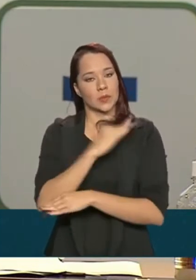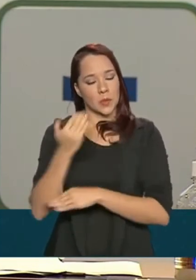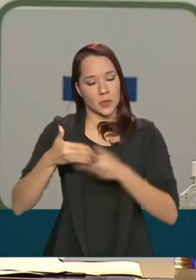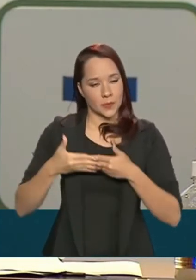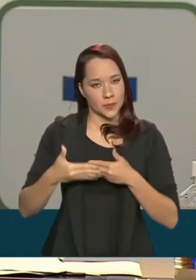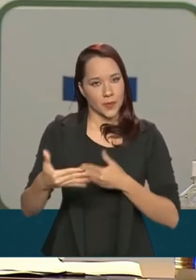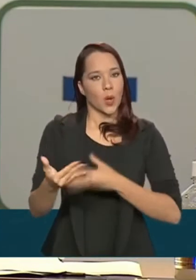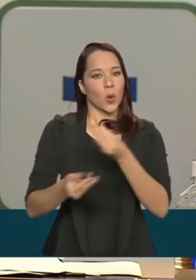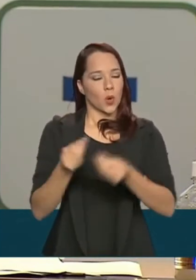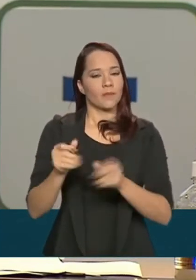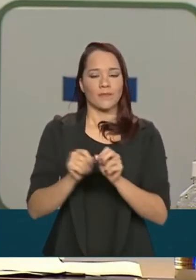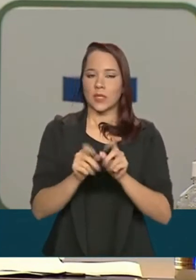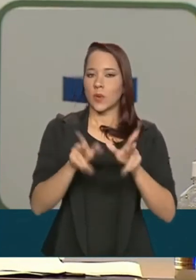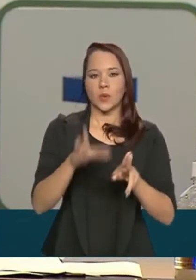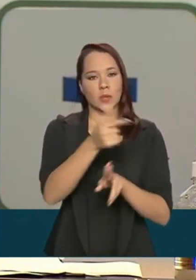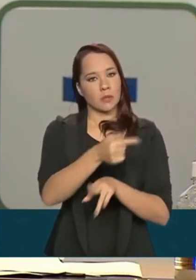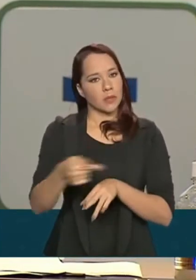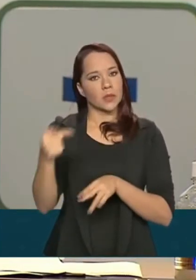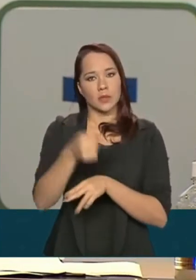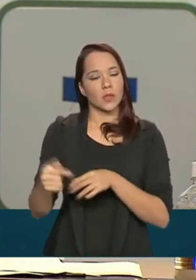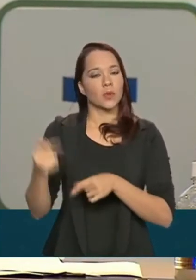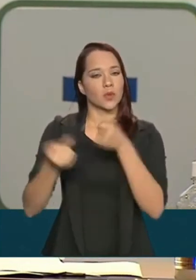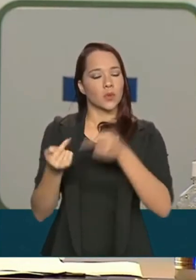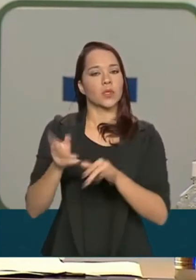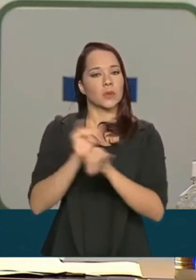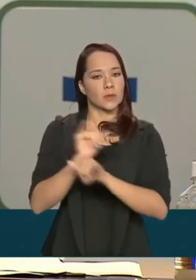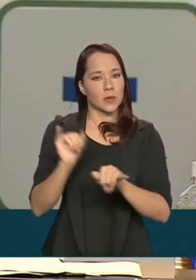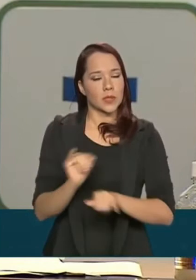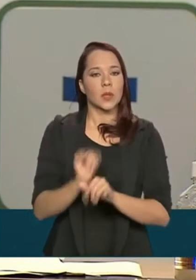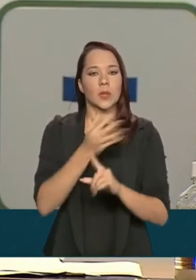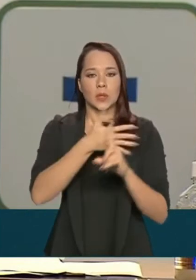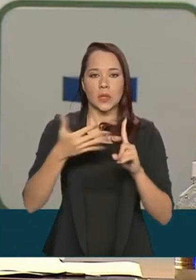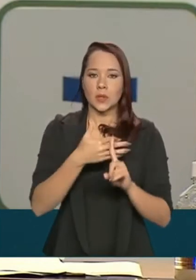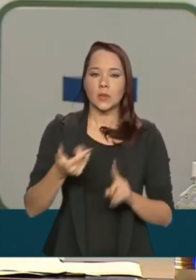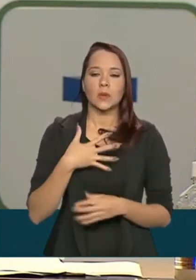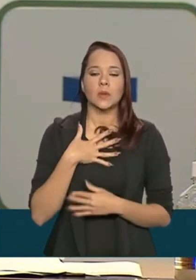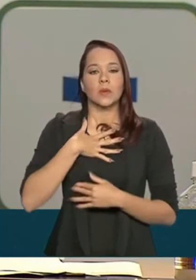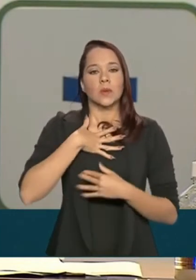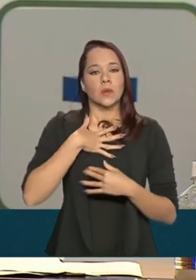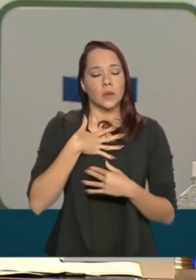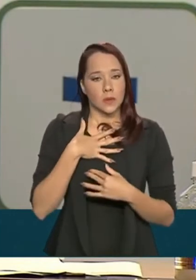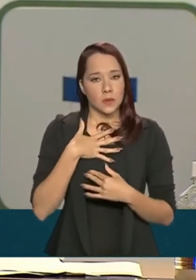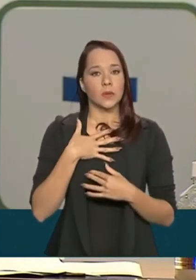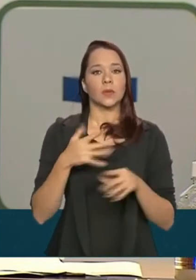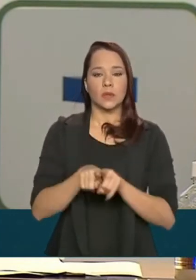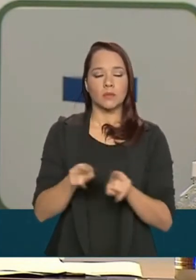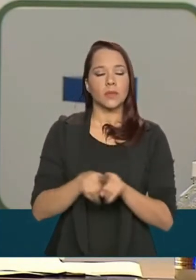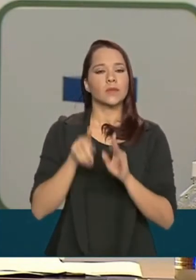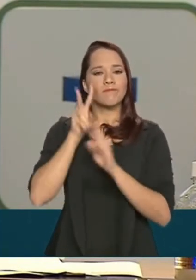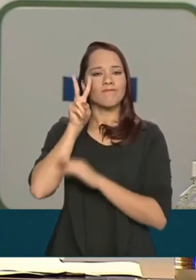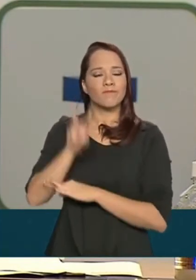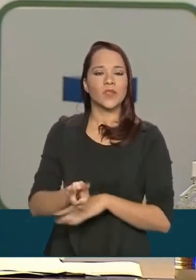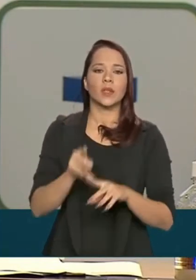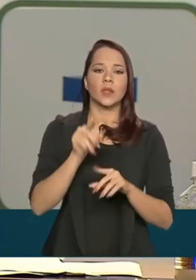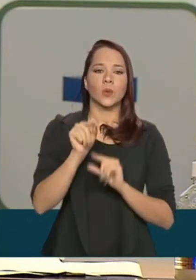né, como fazemos a cada semana quando discutimos os dados da síndrome respiratória aguda grave, mas a gente verifica que ao